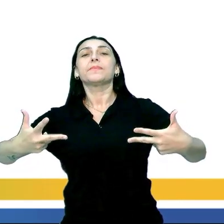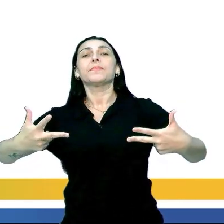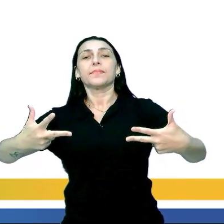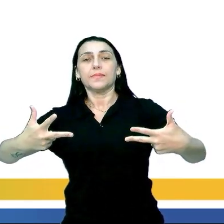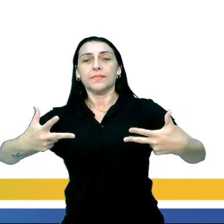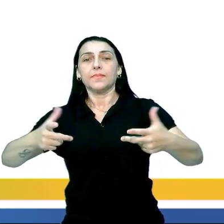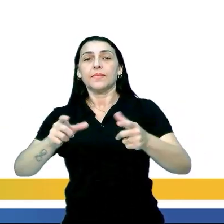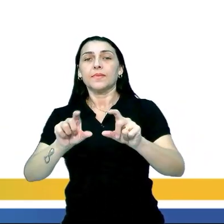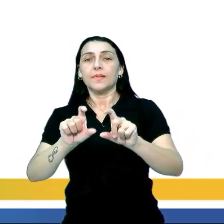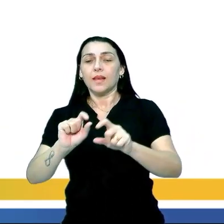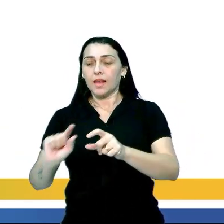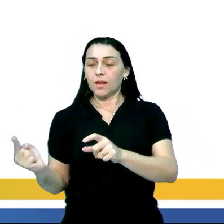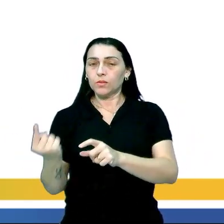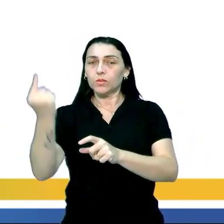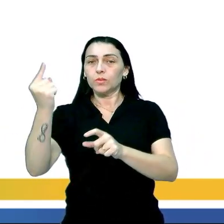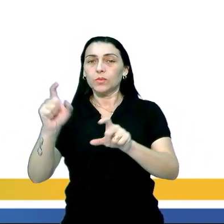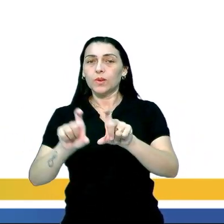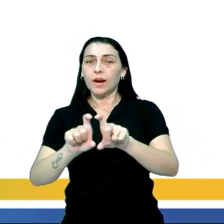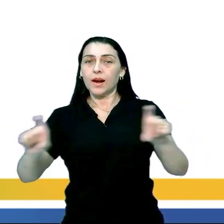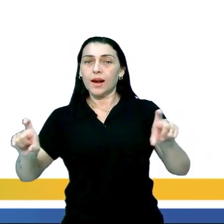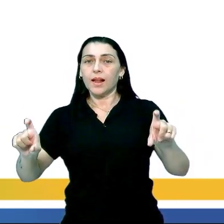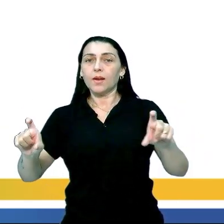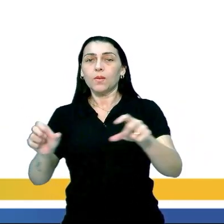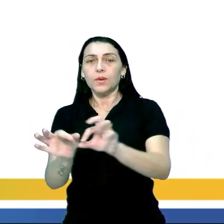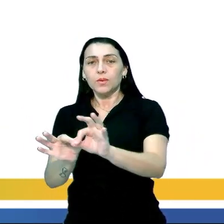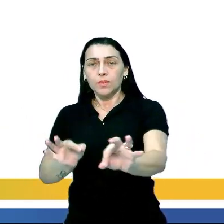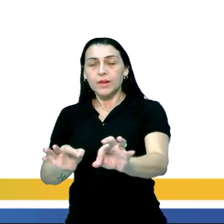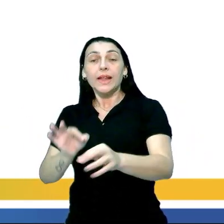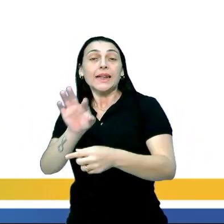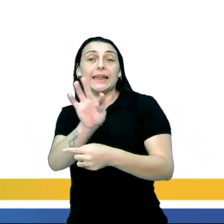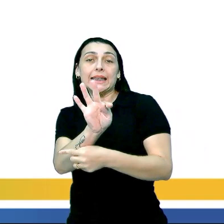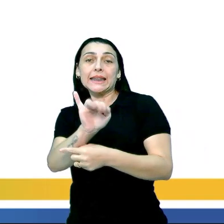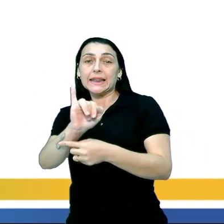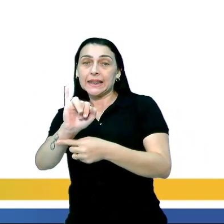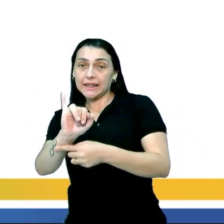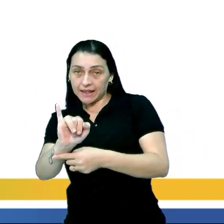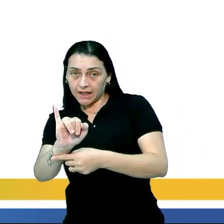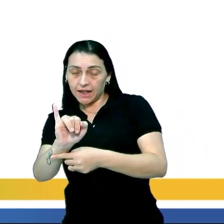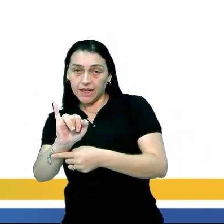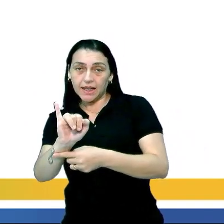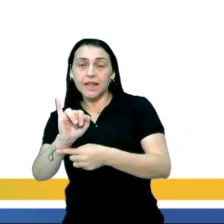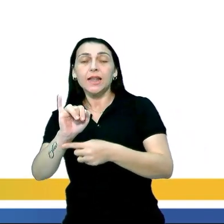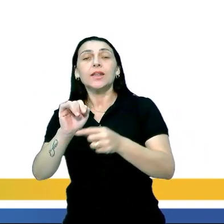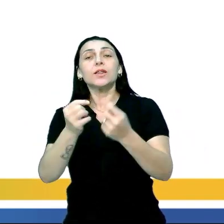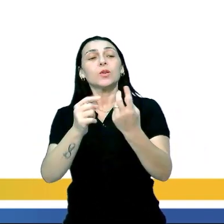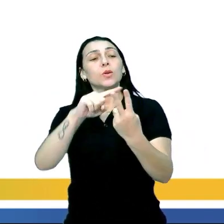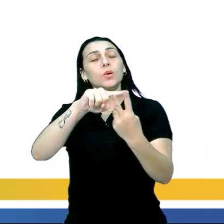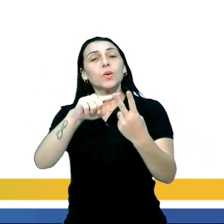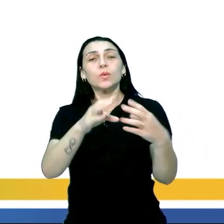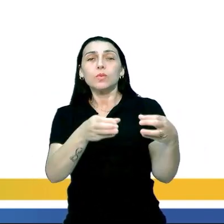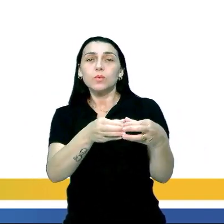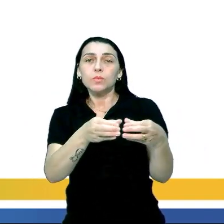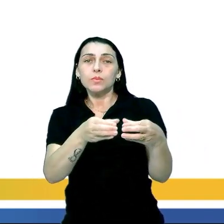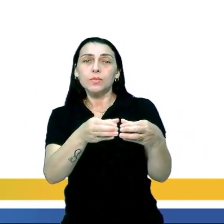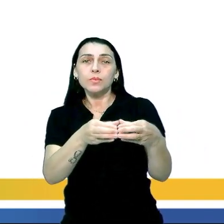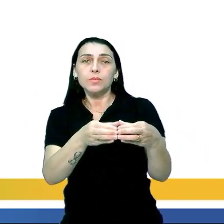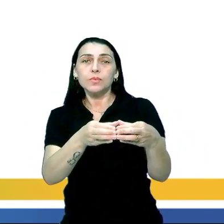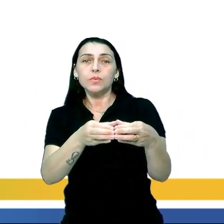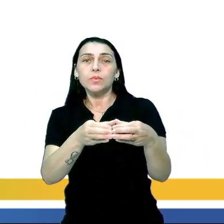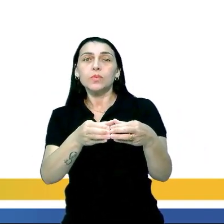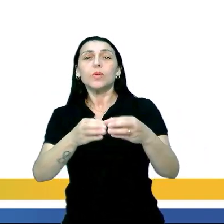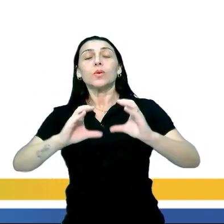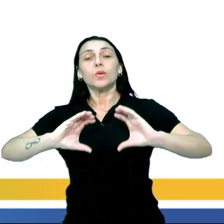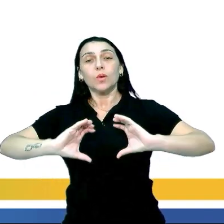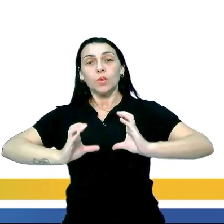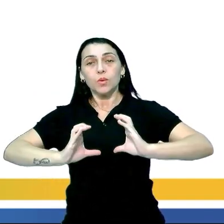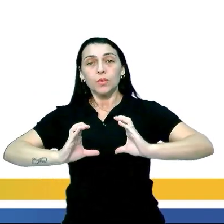Altura, largura e comprimento, elas são tridimensionais. Vamos lá. Elas são divididas em dois grupos, tá bom? Os corpos